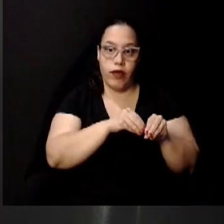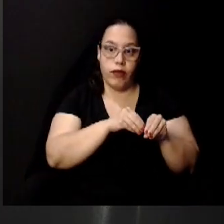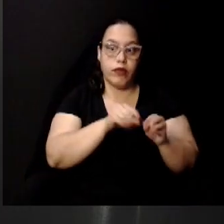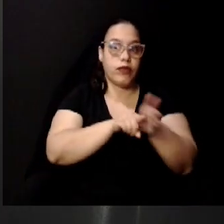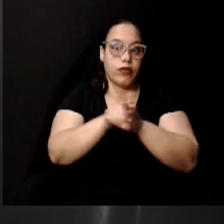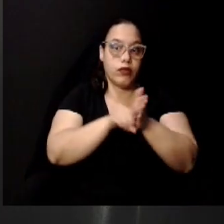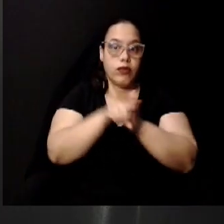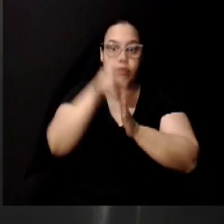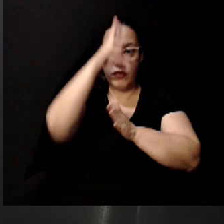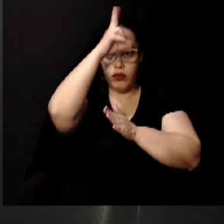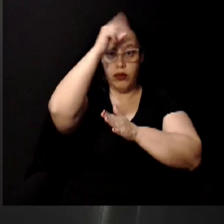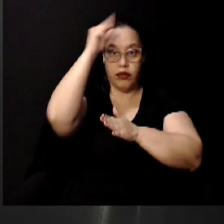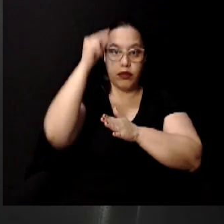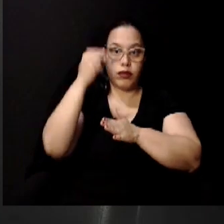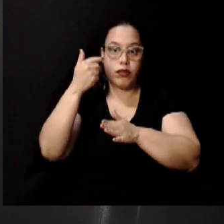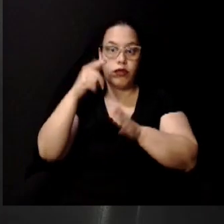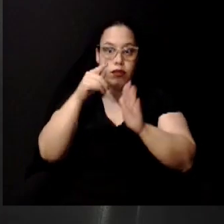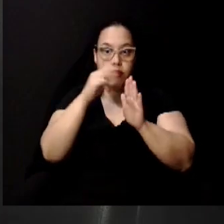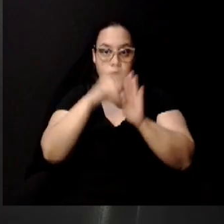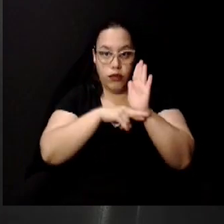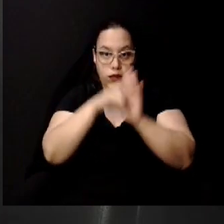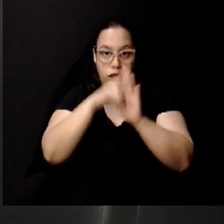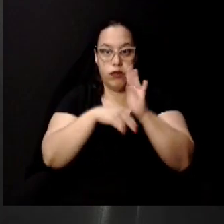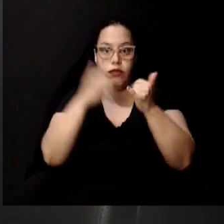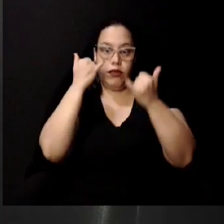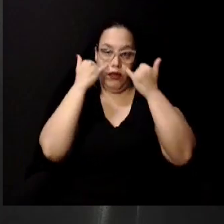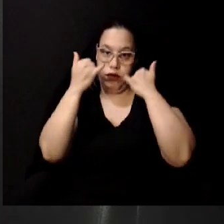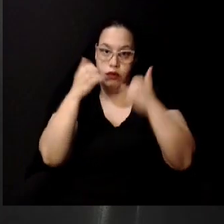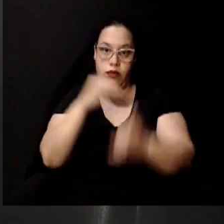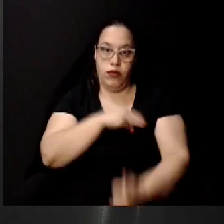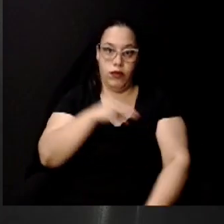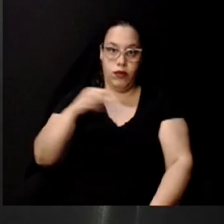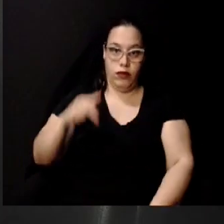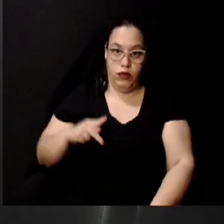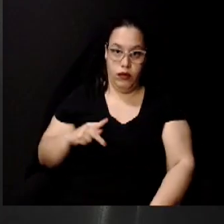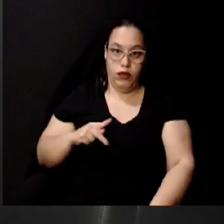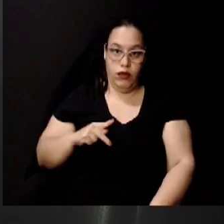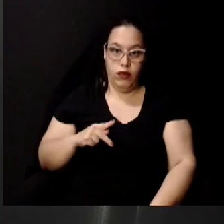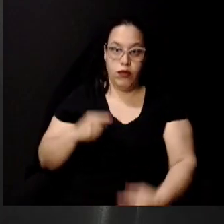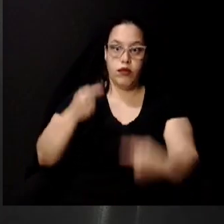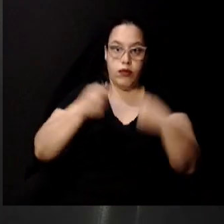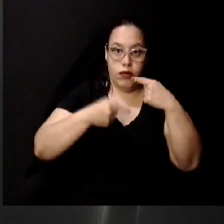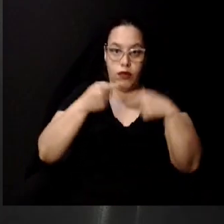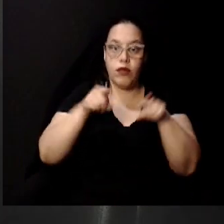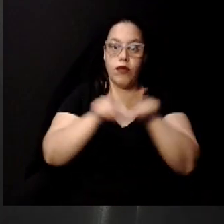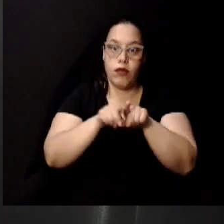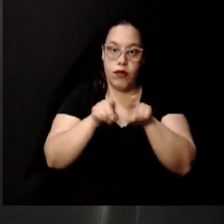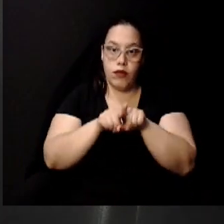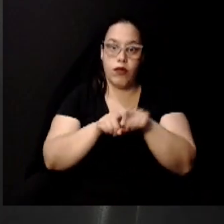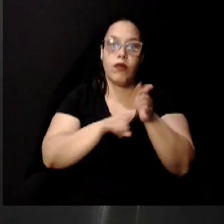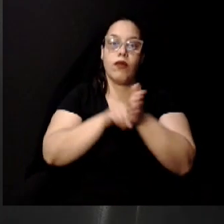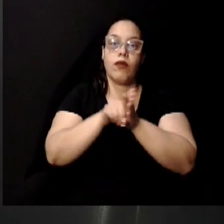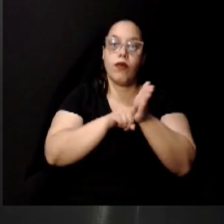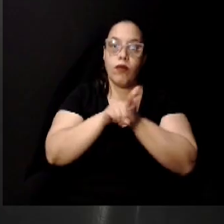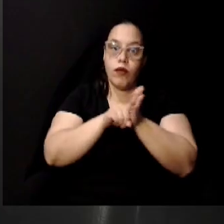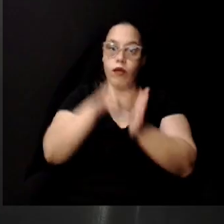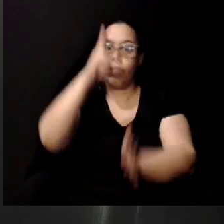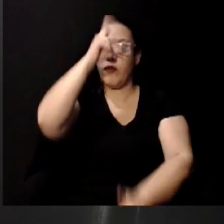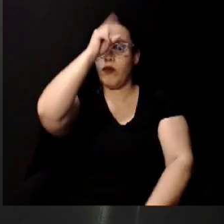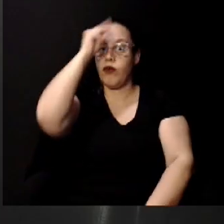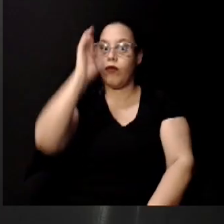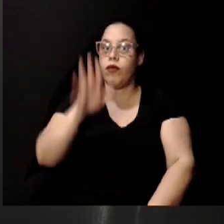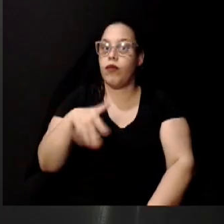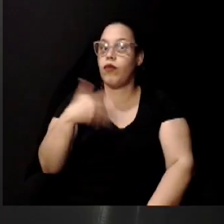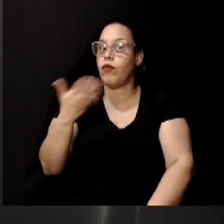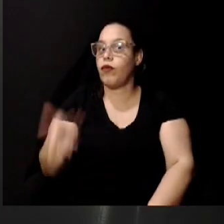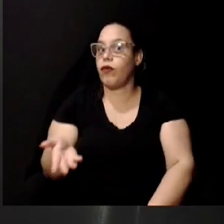mais informações sobre isso. O Ministério Público do Trabalho entrou nessa debate também. Questionamos a prefeitura sobre qual é a destinação e para onde quer